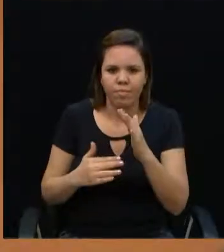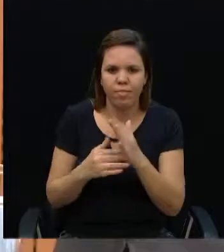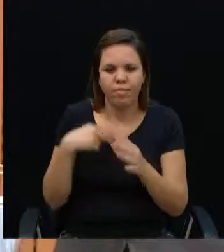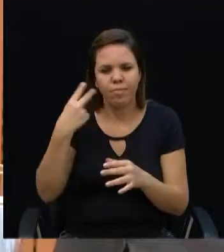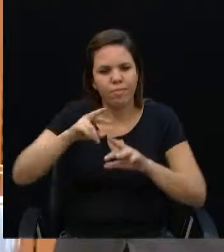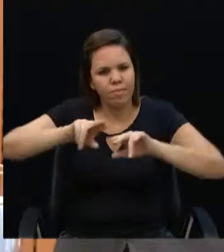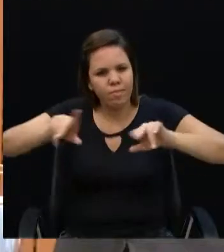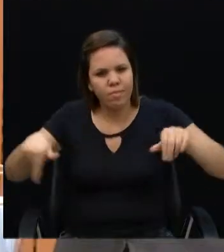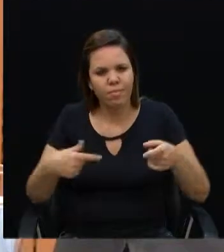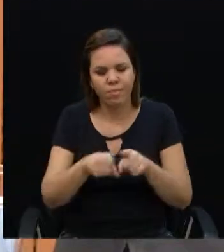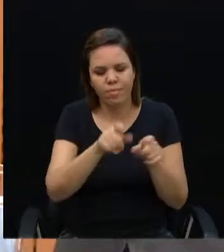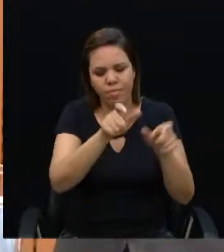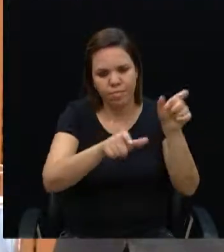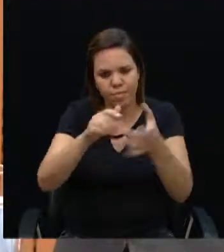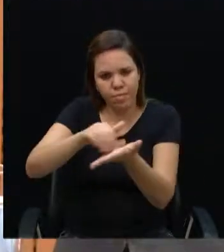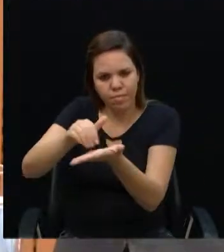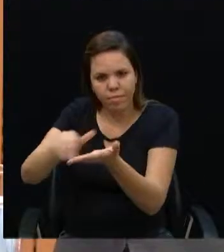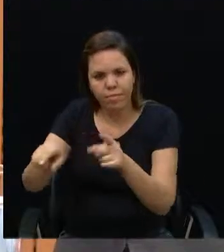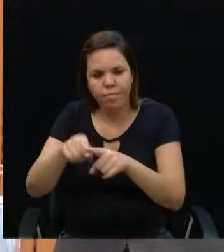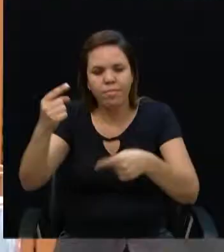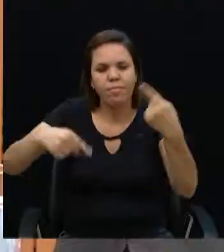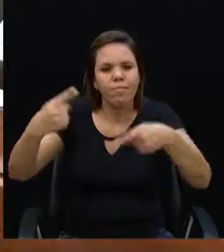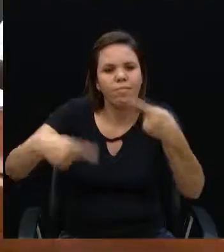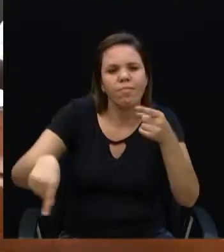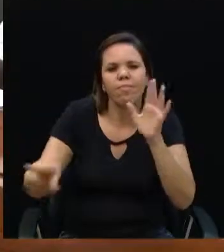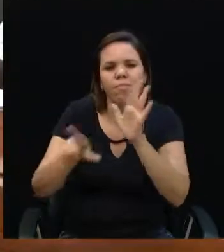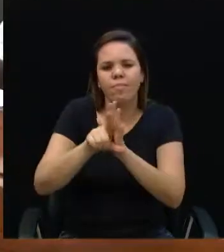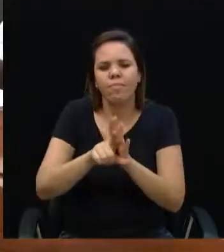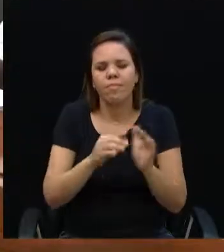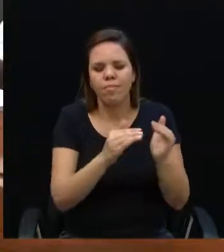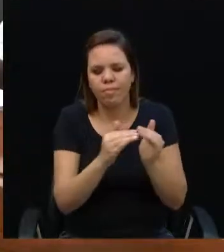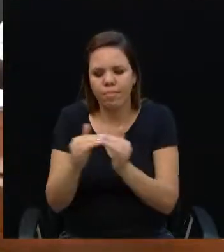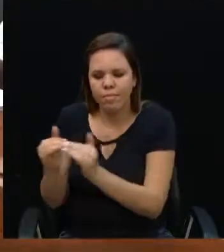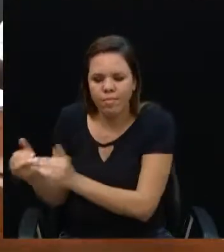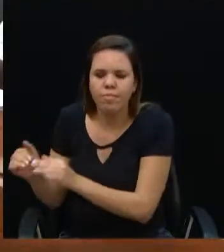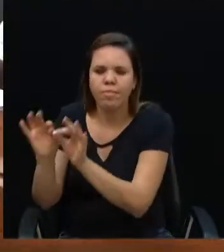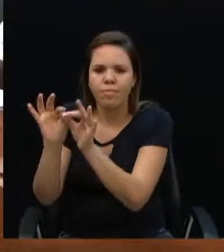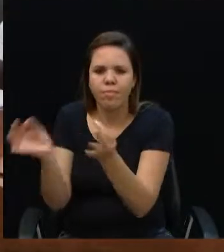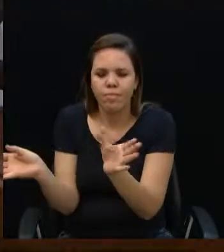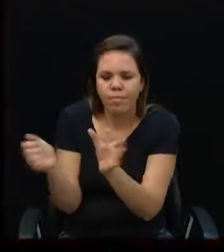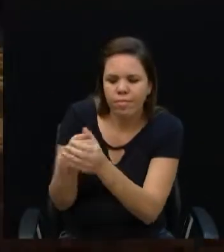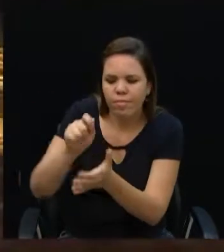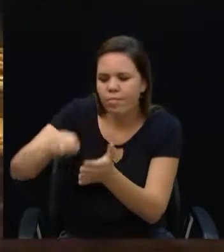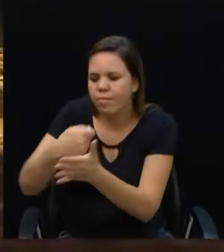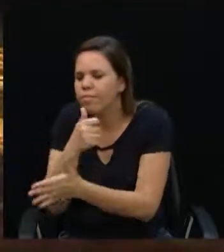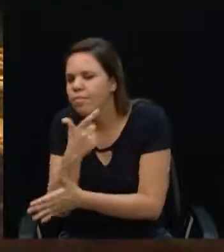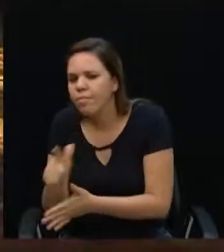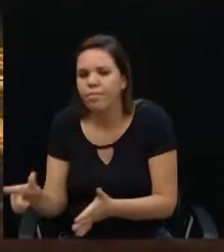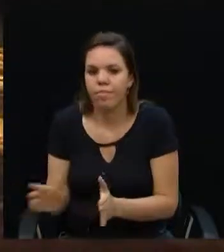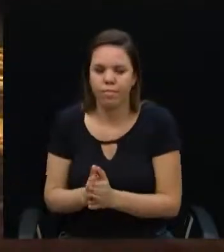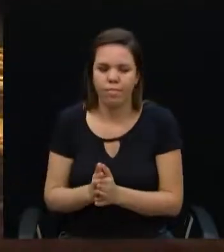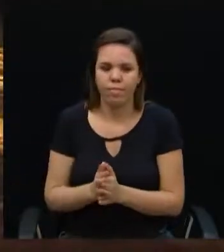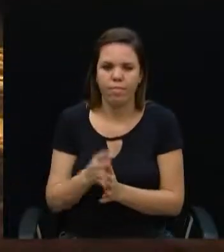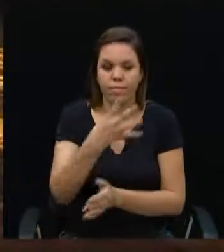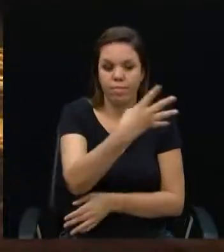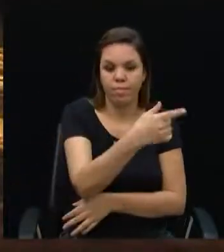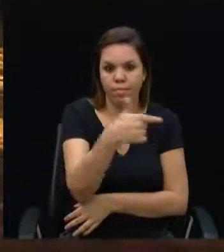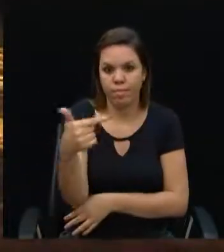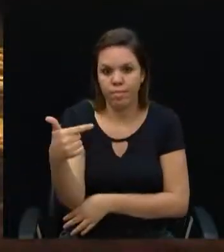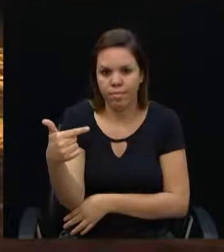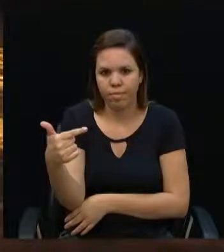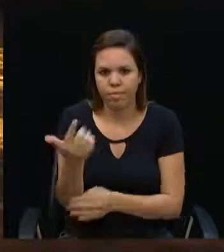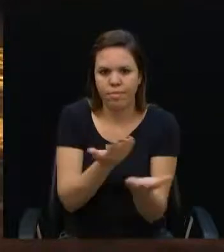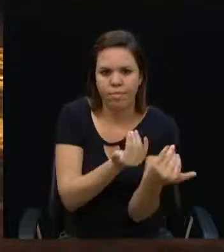e autoridades debatem a importância da lei do puxadinho para Campinas. 42 jovens que cumprem